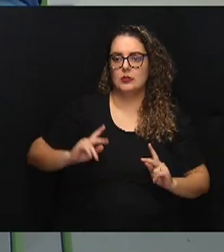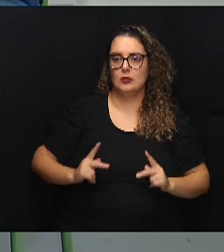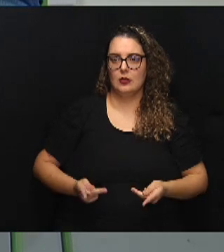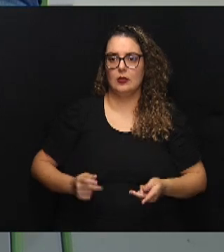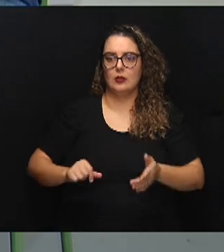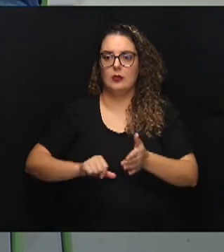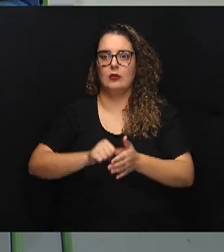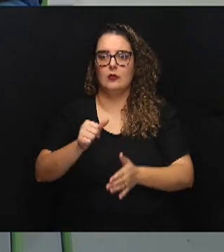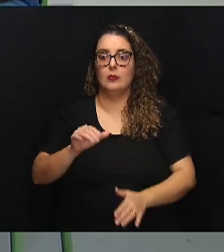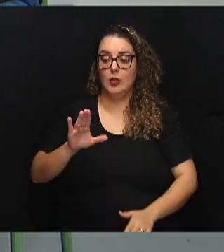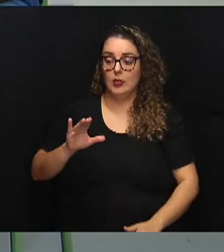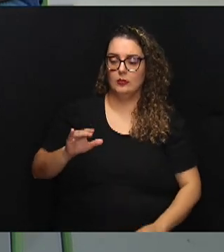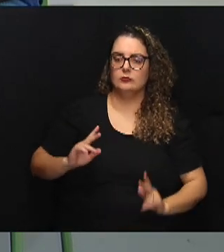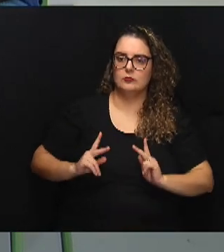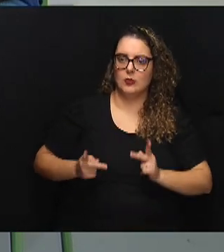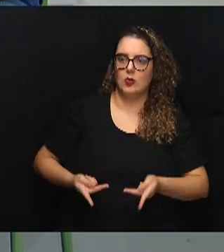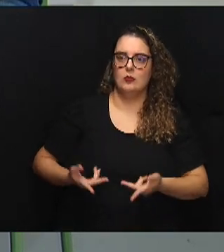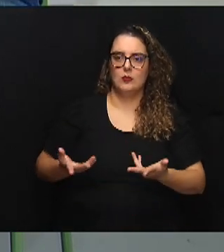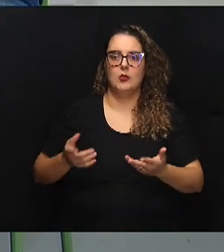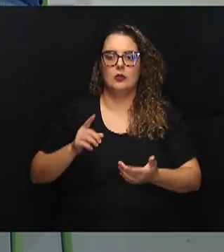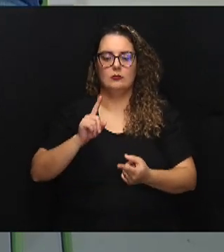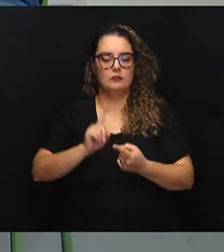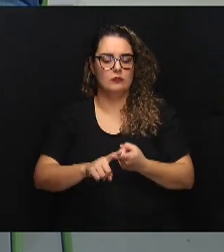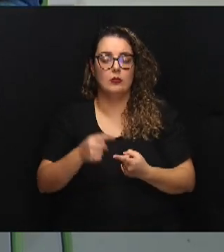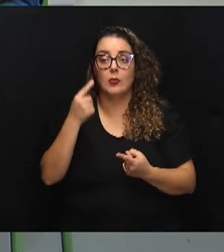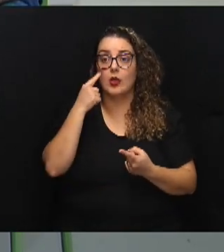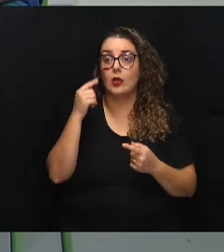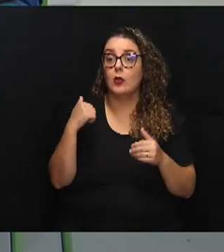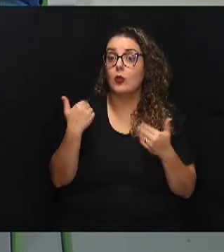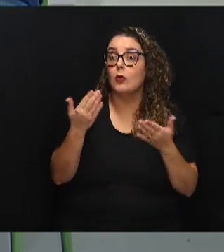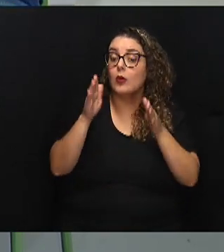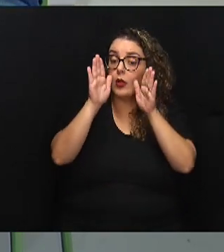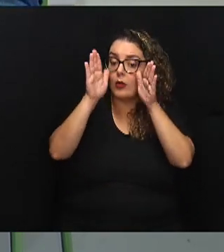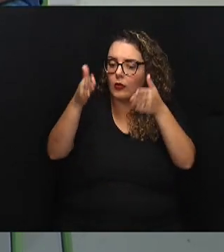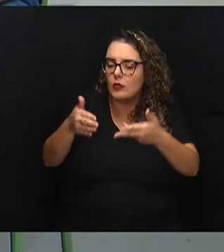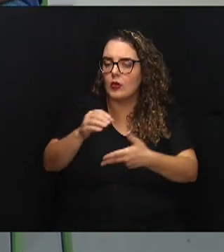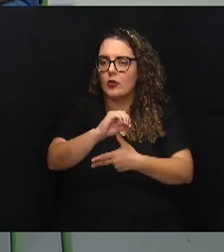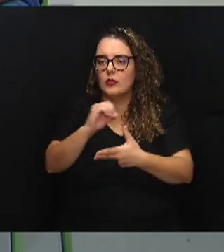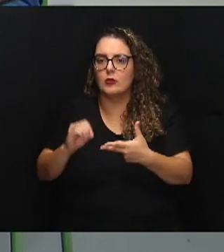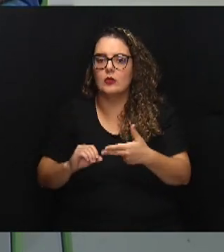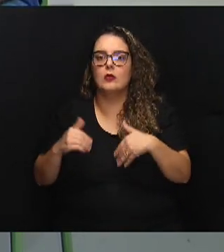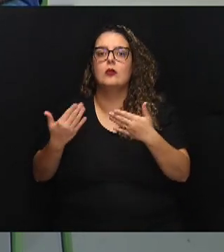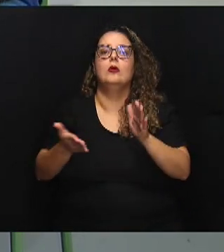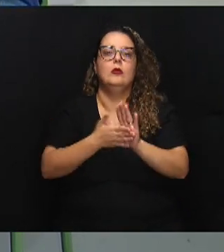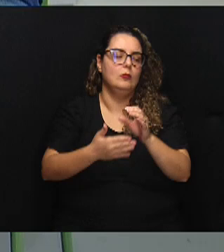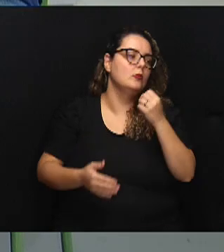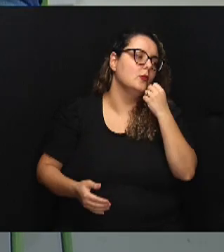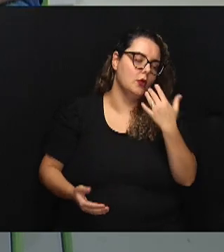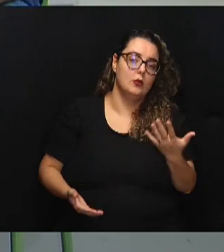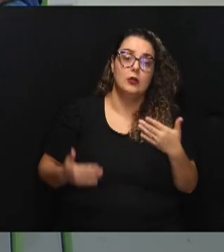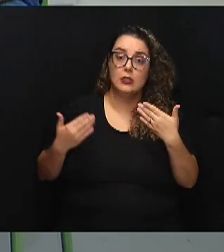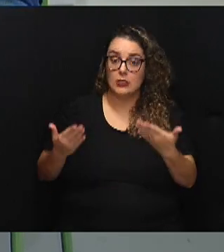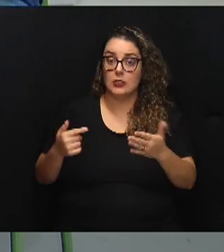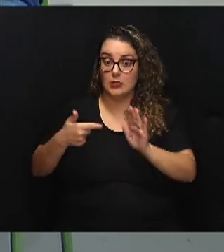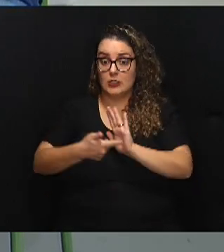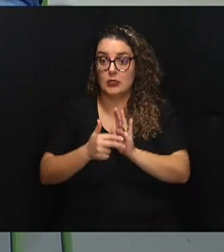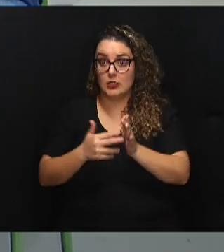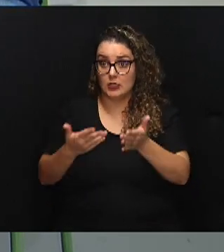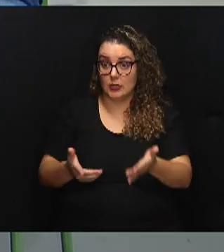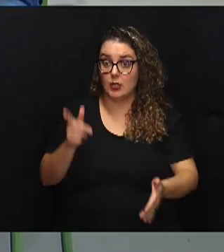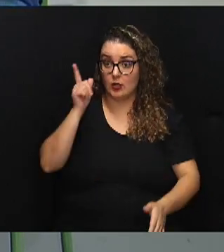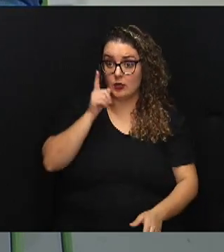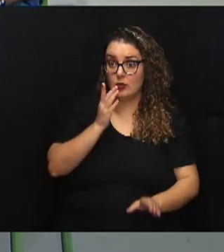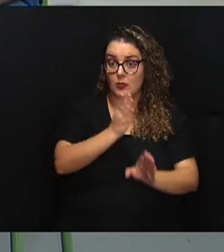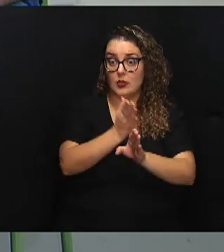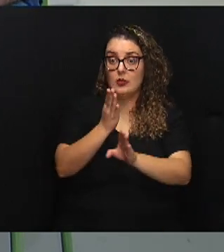sobre as ciências humanas, né? Então, pensar qual que é o foco do Enem, qual que é o propósito do Enem. E aí, nesse sentido, a gente consegue identificar